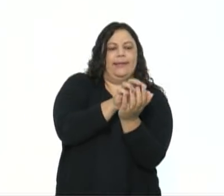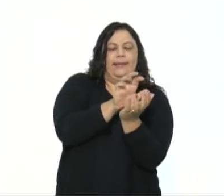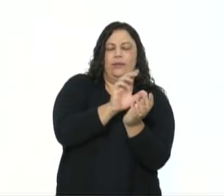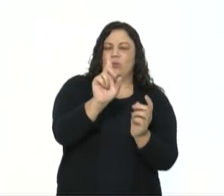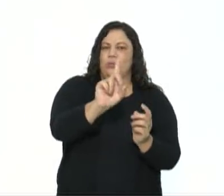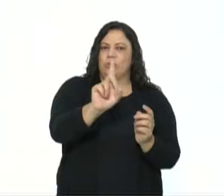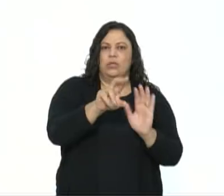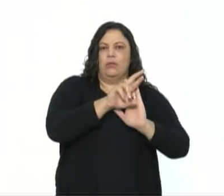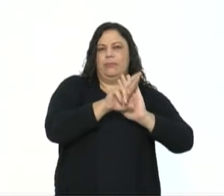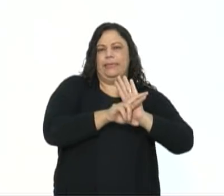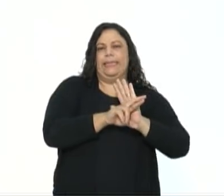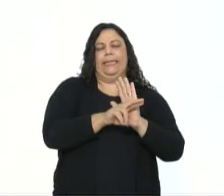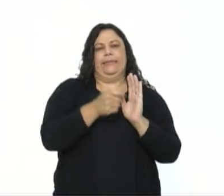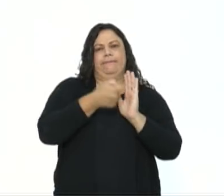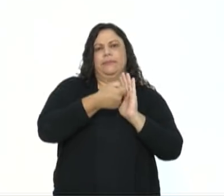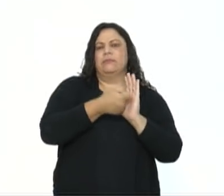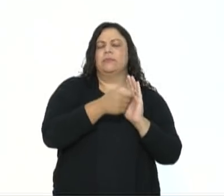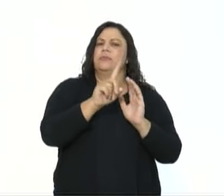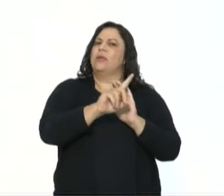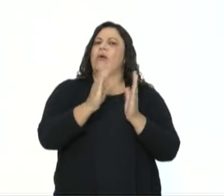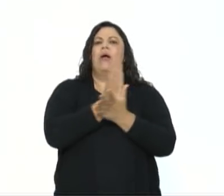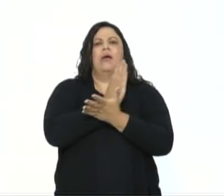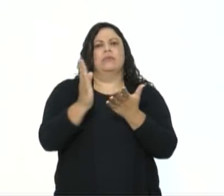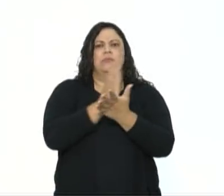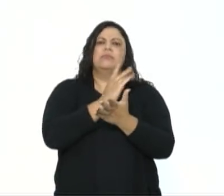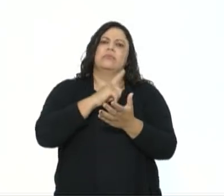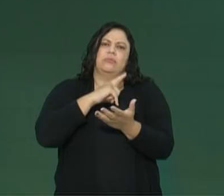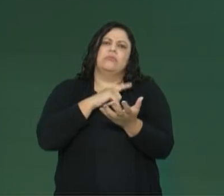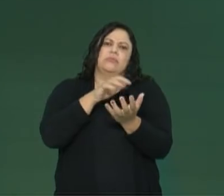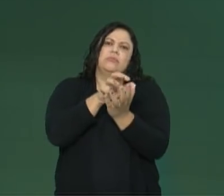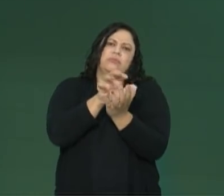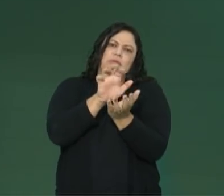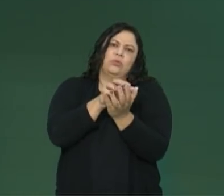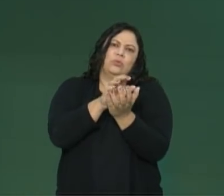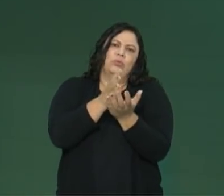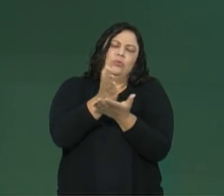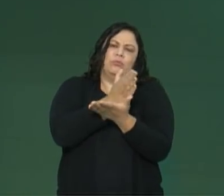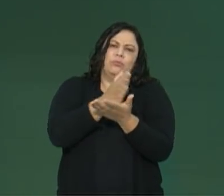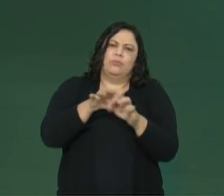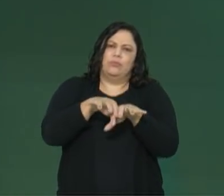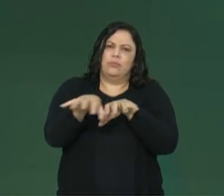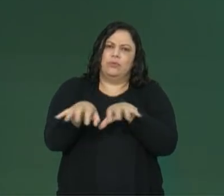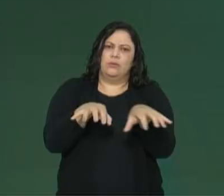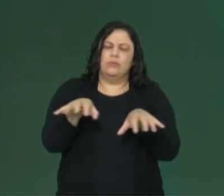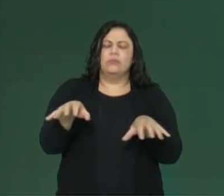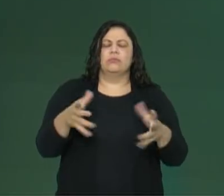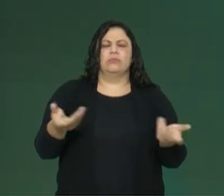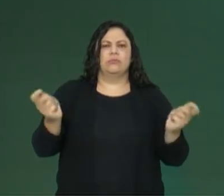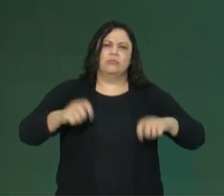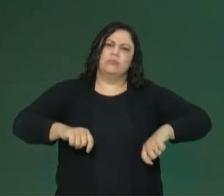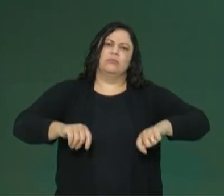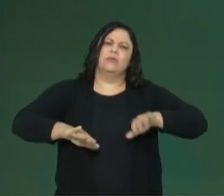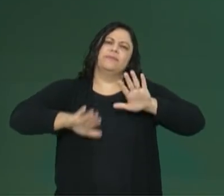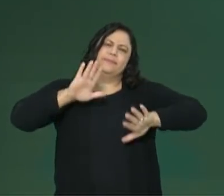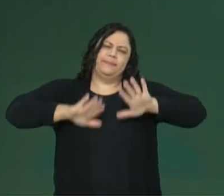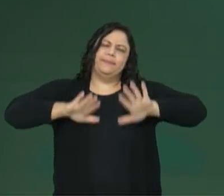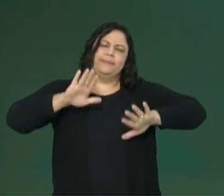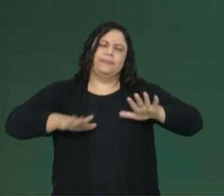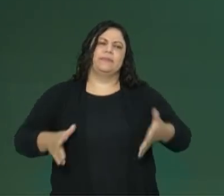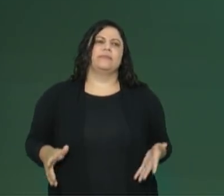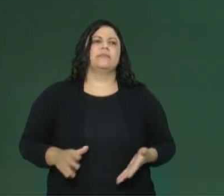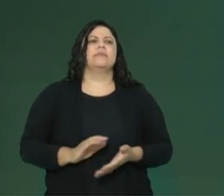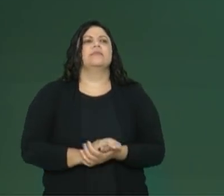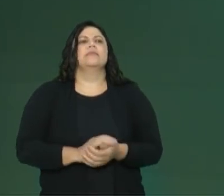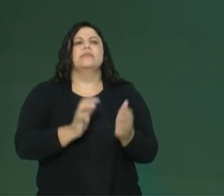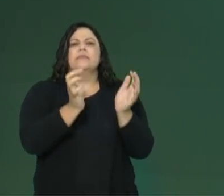mas acontece que alguns têm. Alguns têm a concha dividida em 2 partes, outros têm concha reduzida, então varia muito. Essa